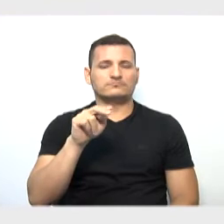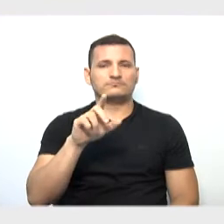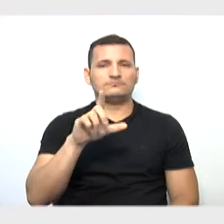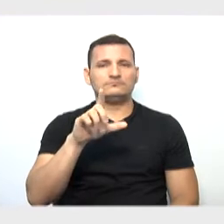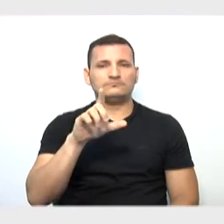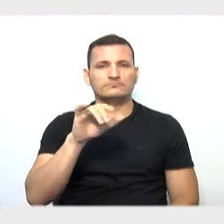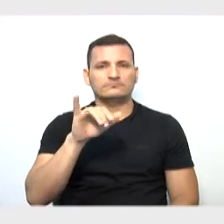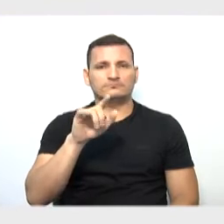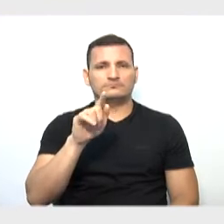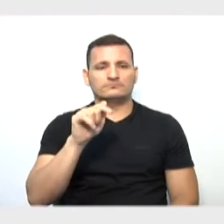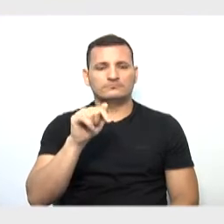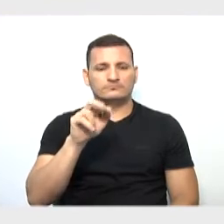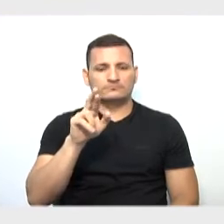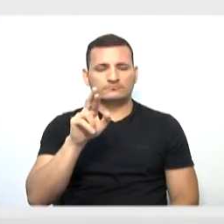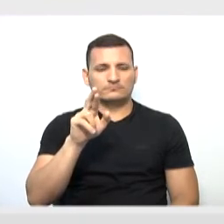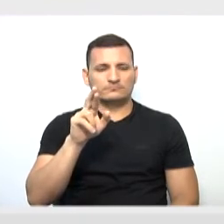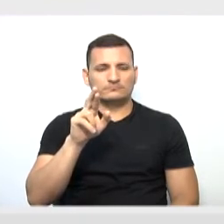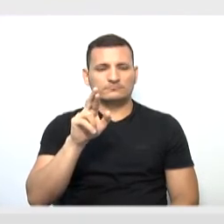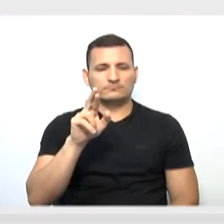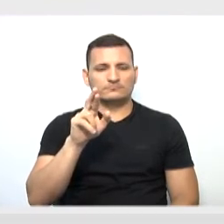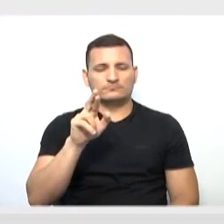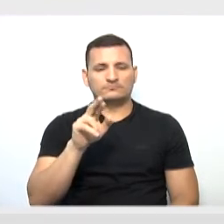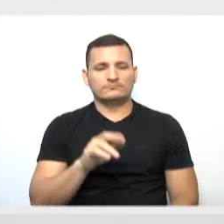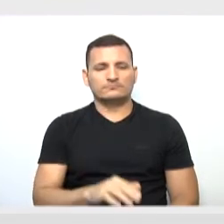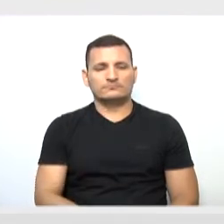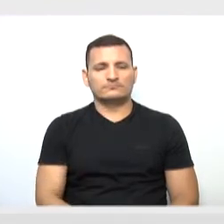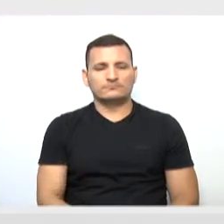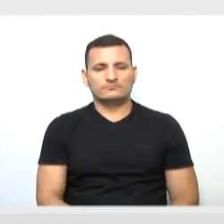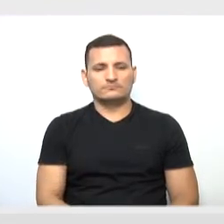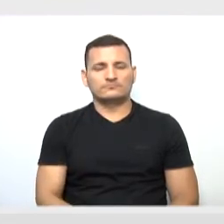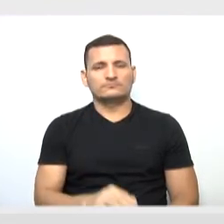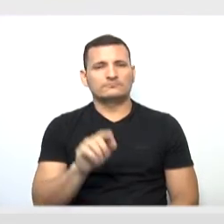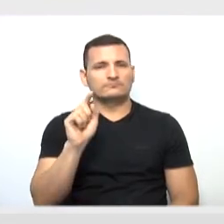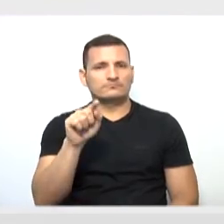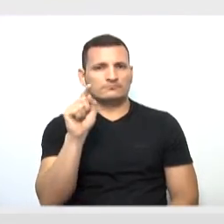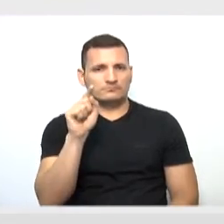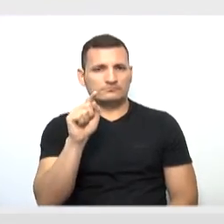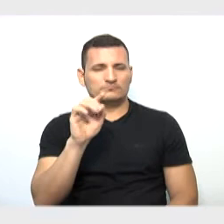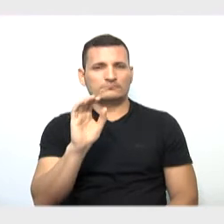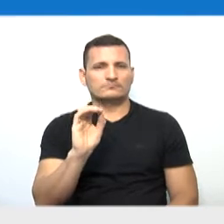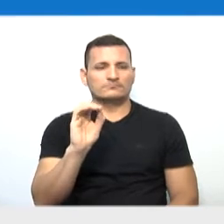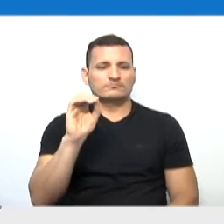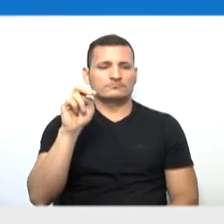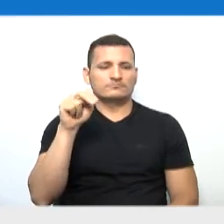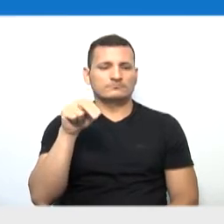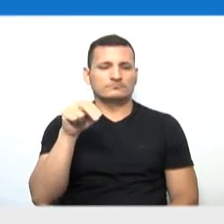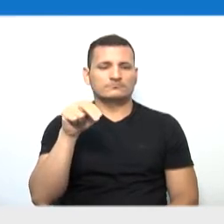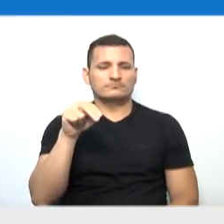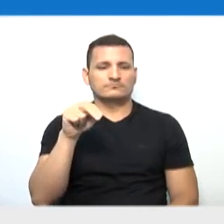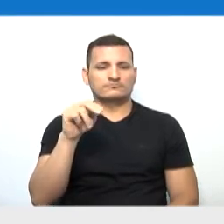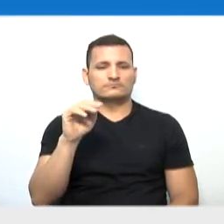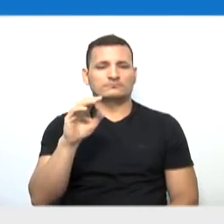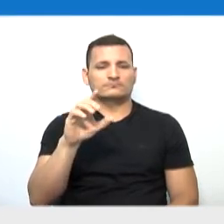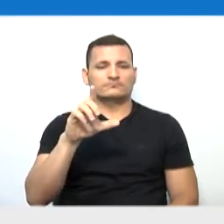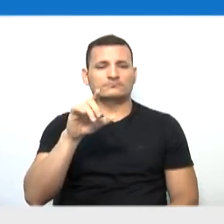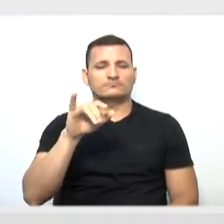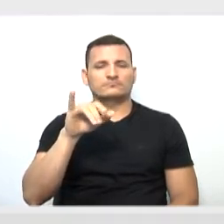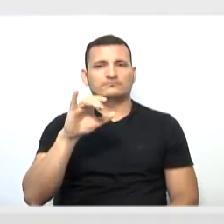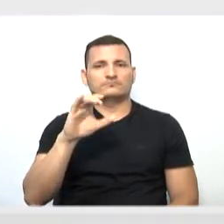ligar. E como é que ele vai ligar? Quando eu clicar. Então eu tenho que ter o evento